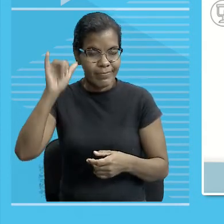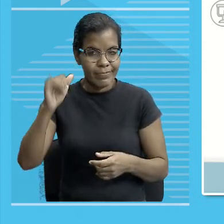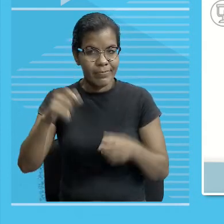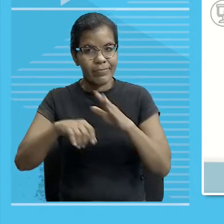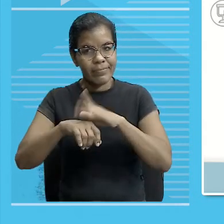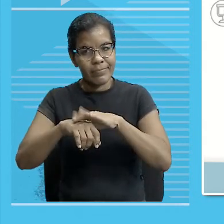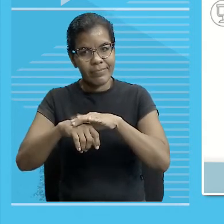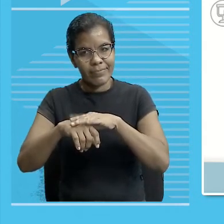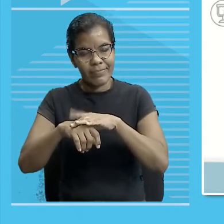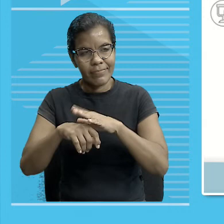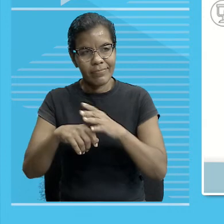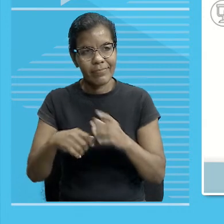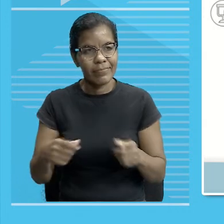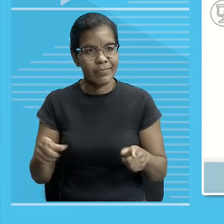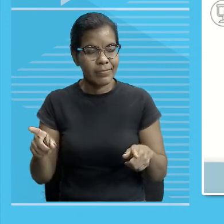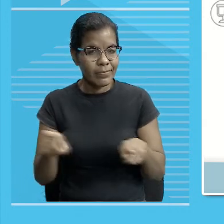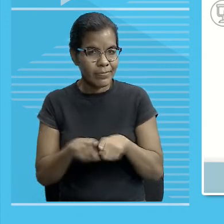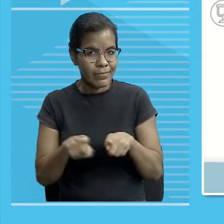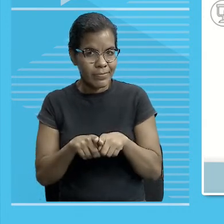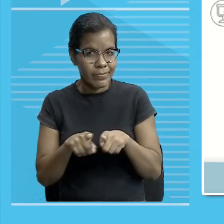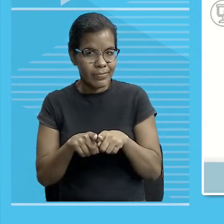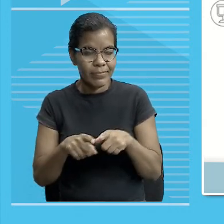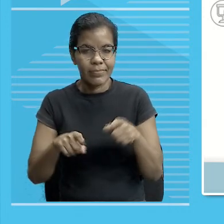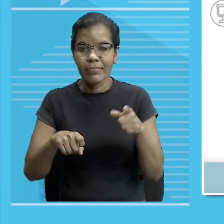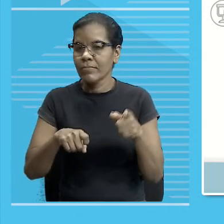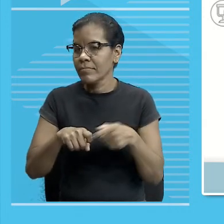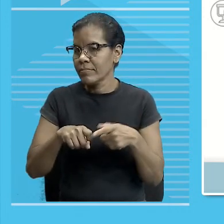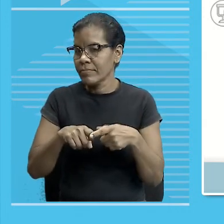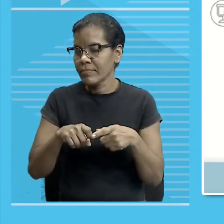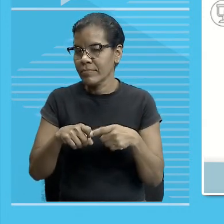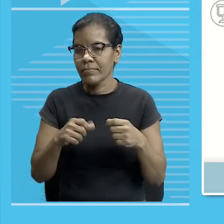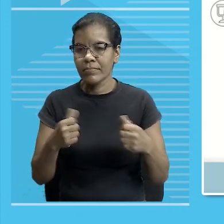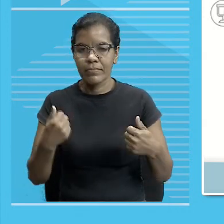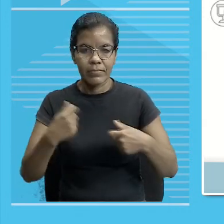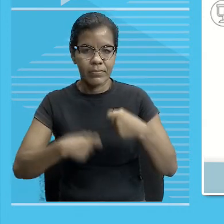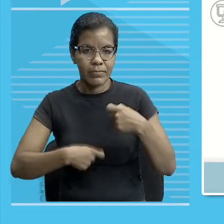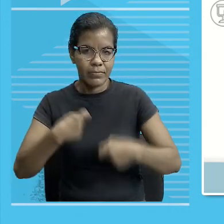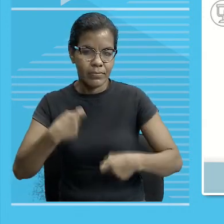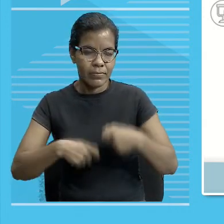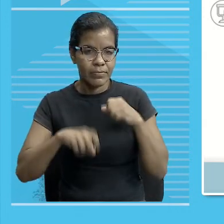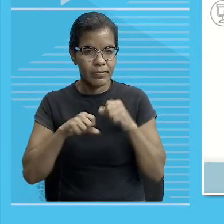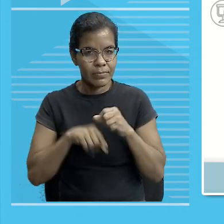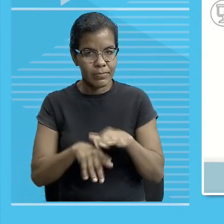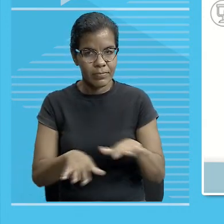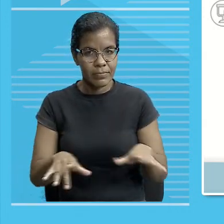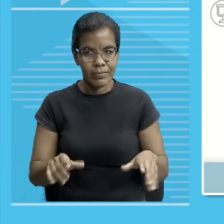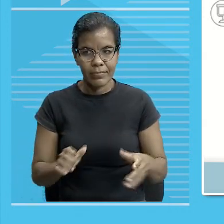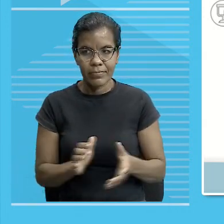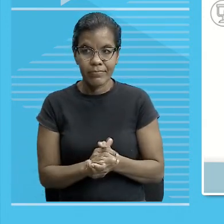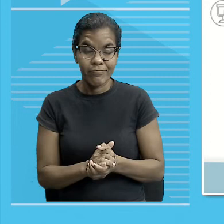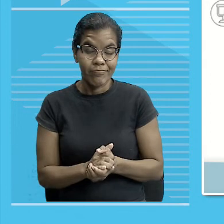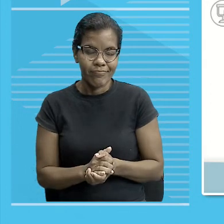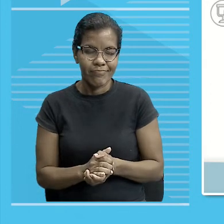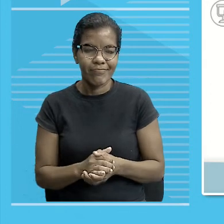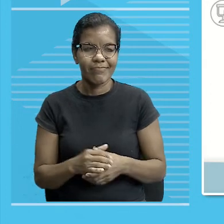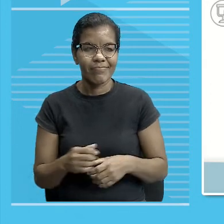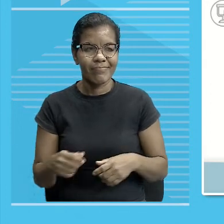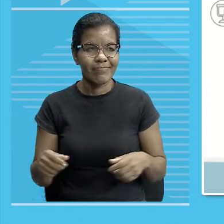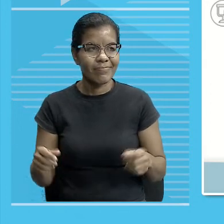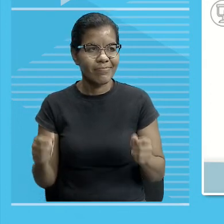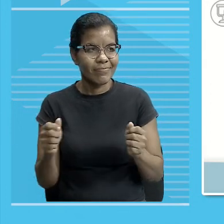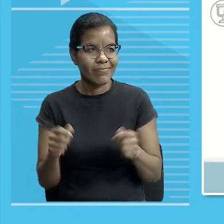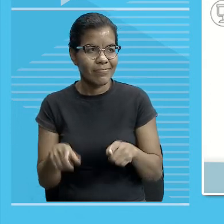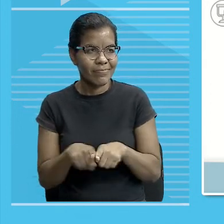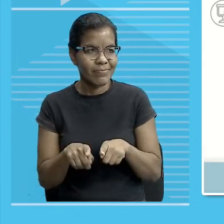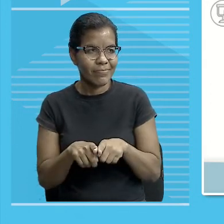prevenir. Ao mesmo tempo, o que ele está perguntando? Ao mesmo tempo, né? Então, ao mesmo